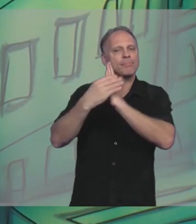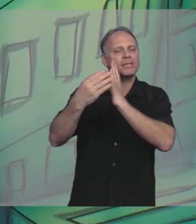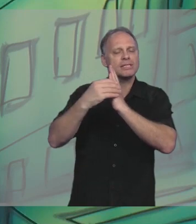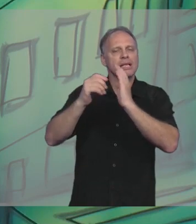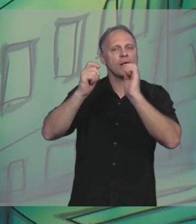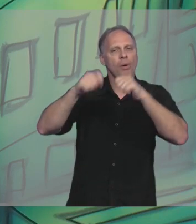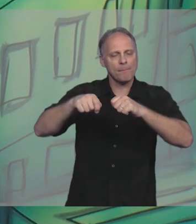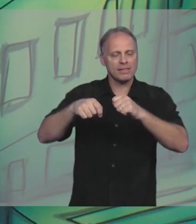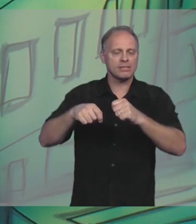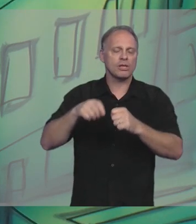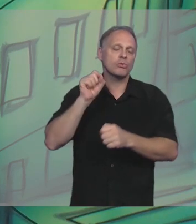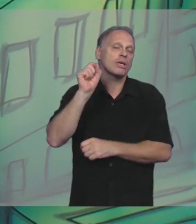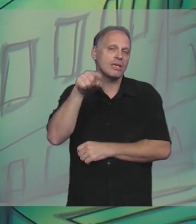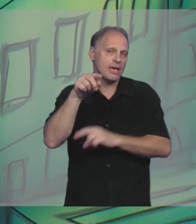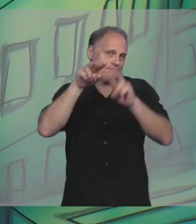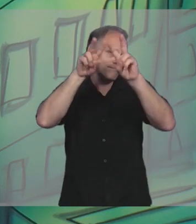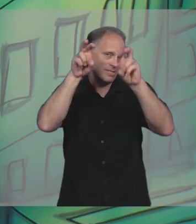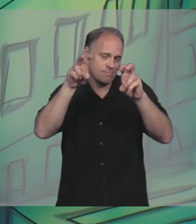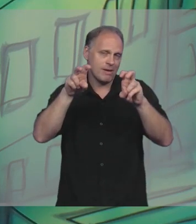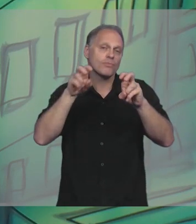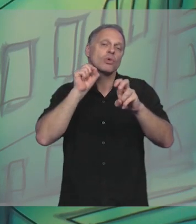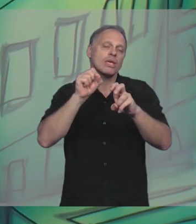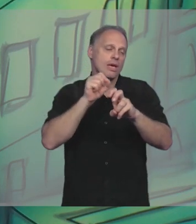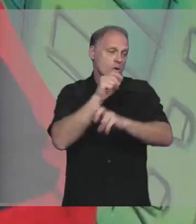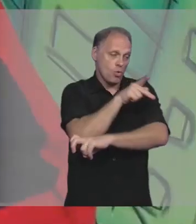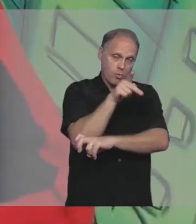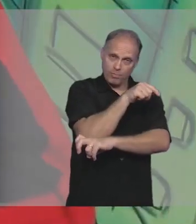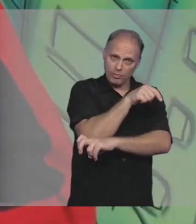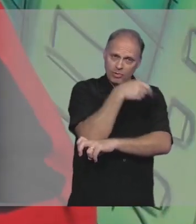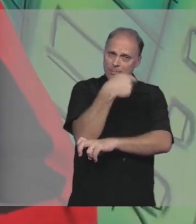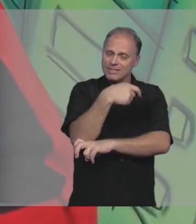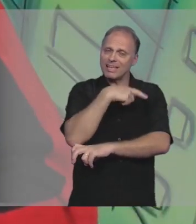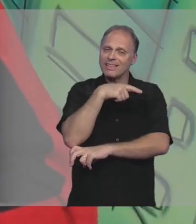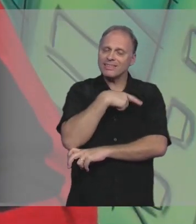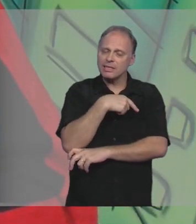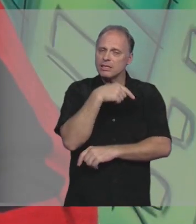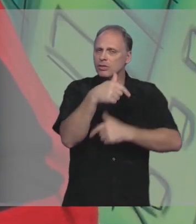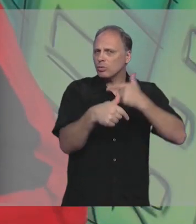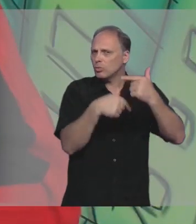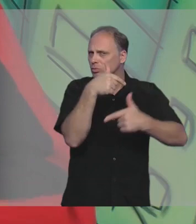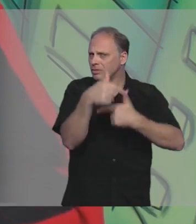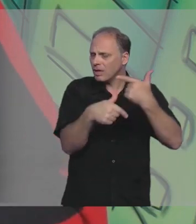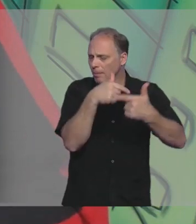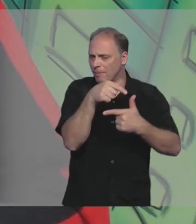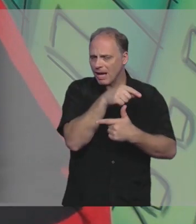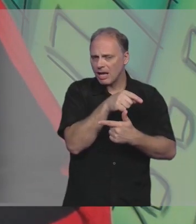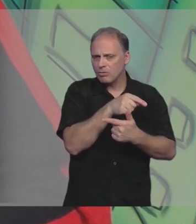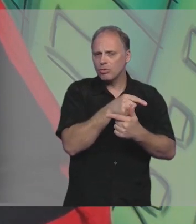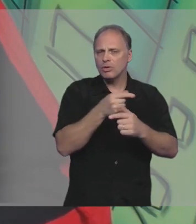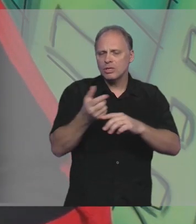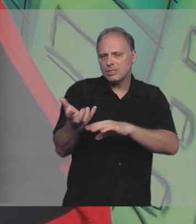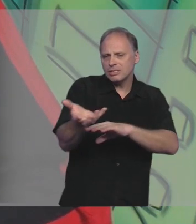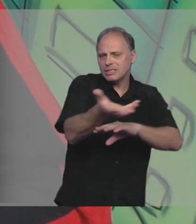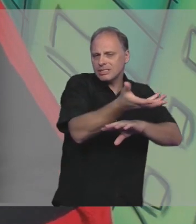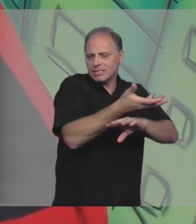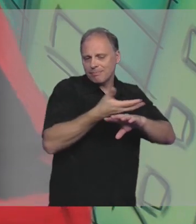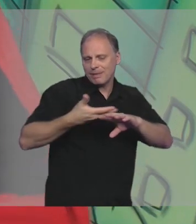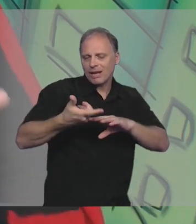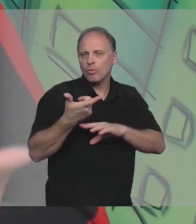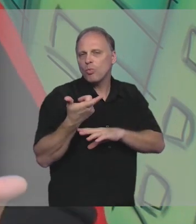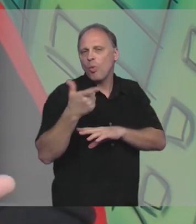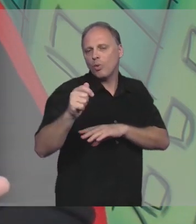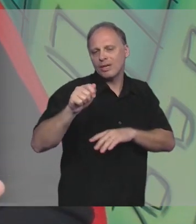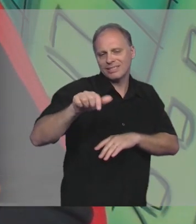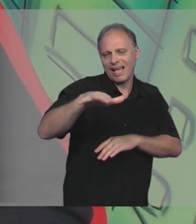competências e habilidades? Requer que o professor tenha um trabalho interdisciplinar com as outras áreas, com os